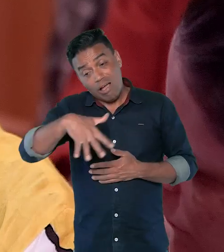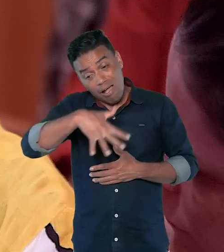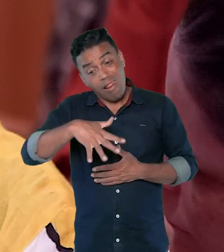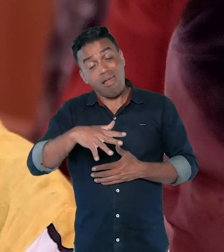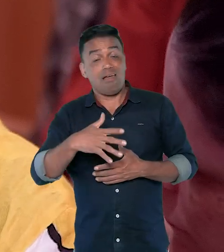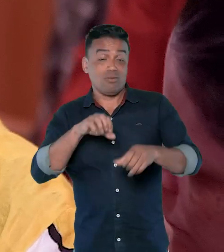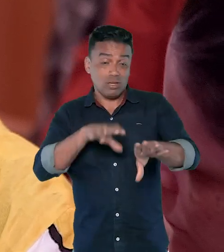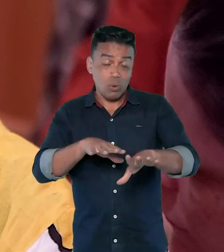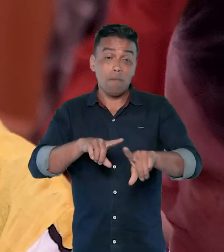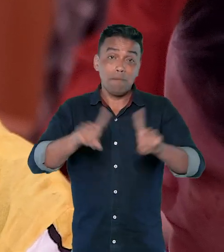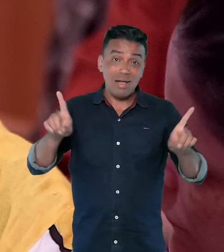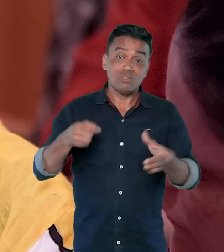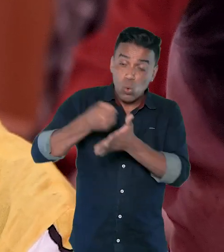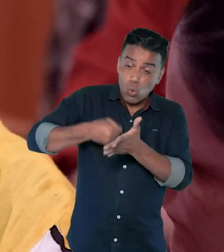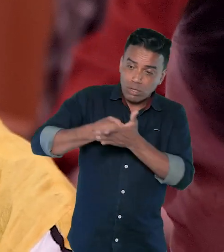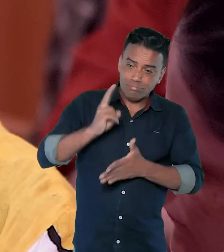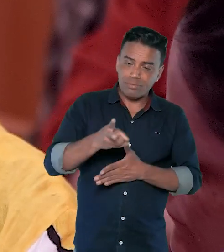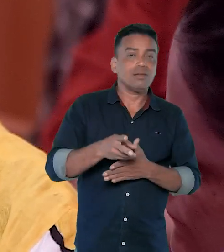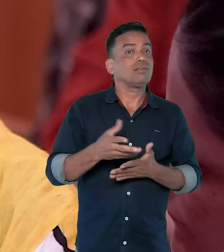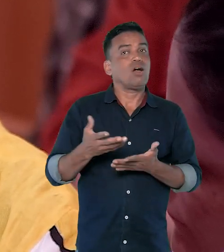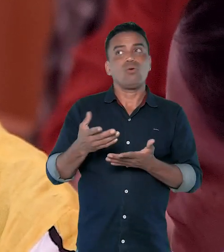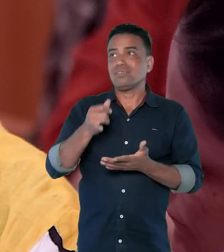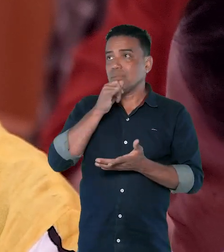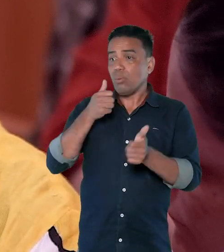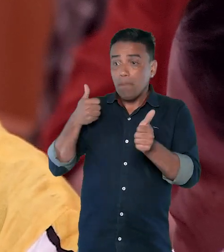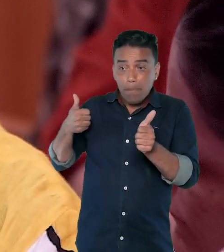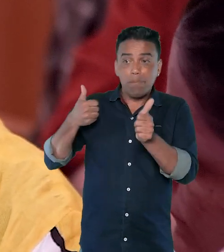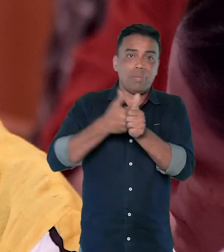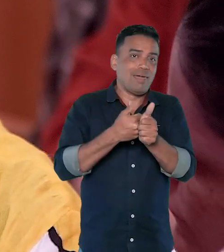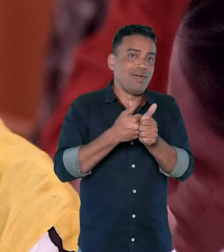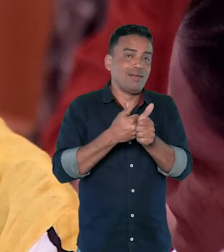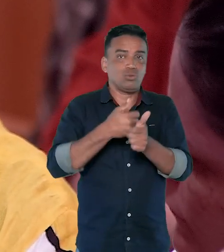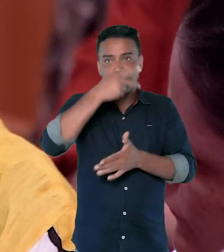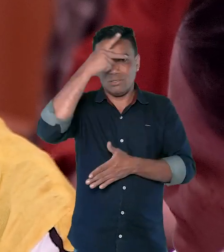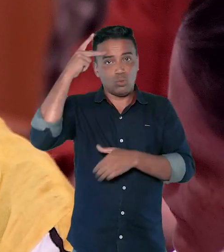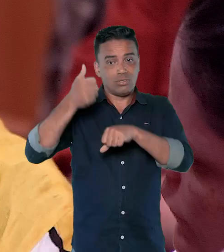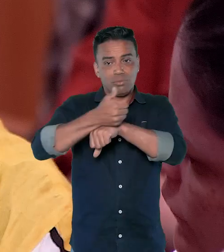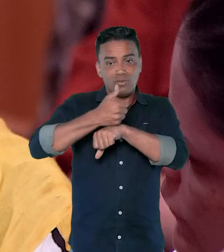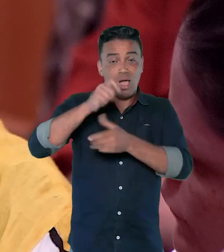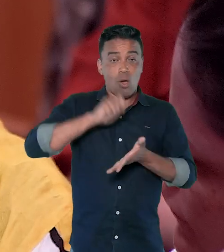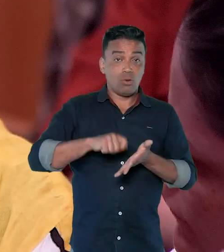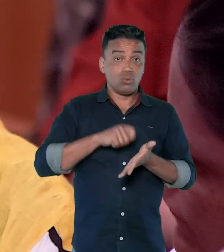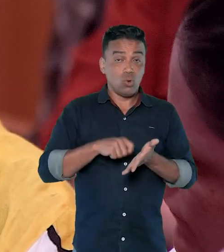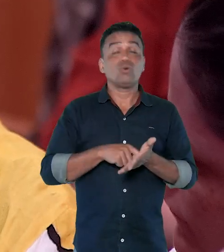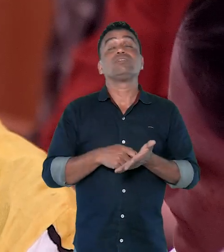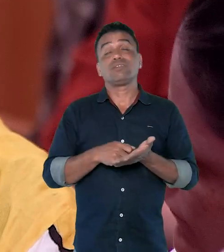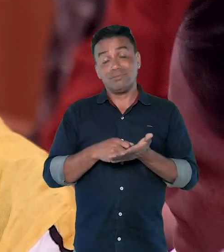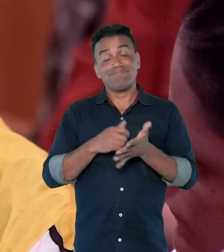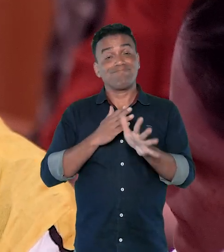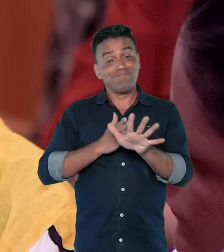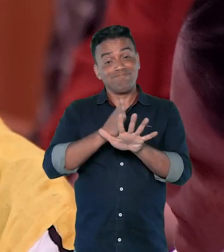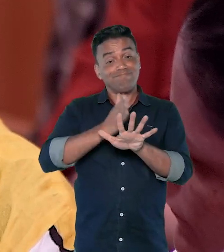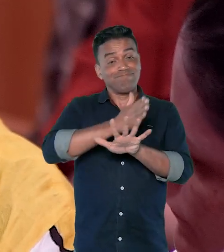pouco. E hoje, quem são aí ao seu redor que você vê autores que também estão nesse caminho